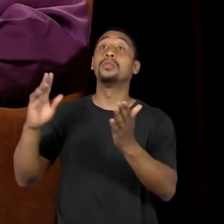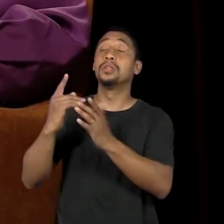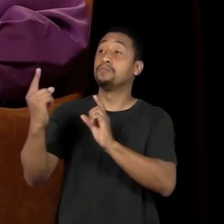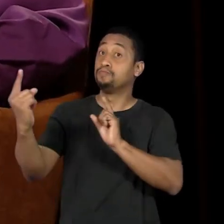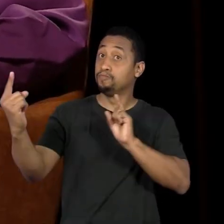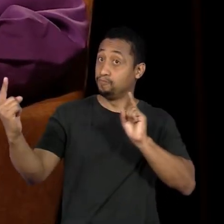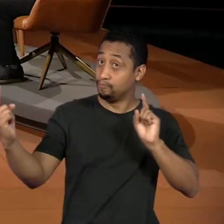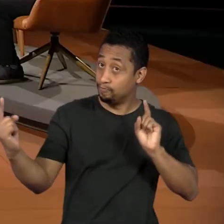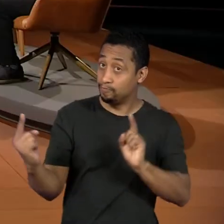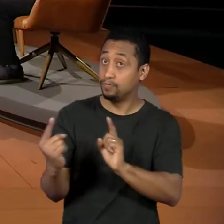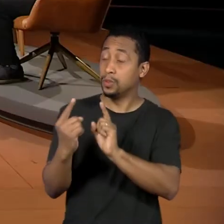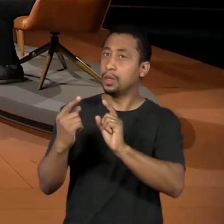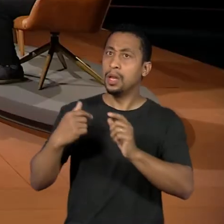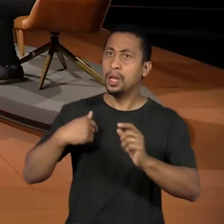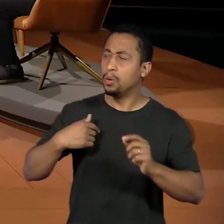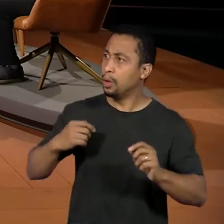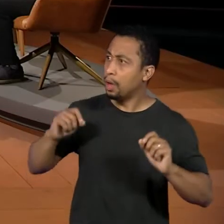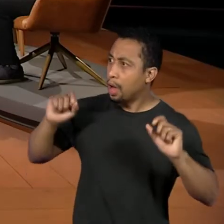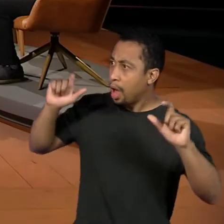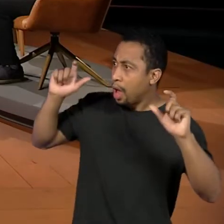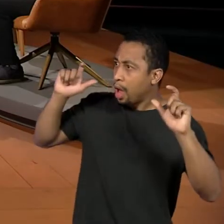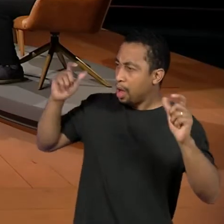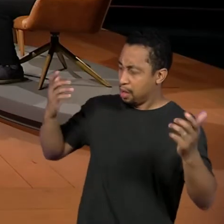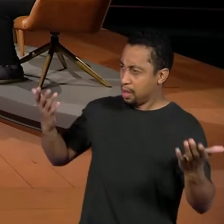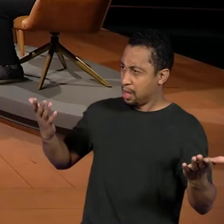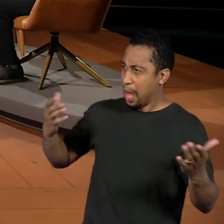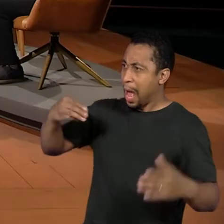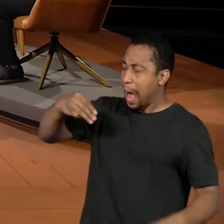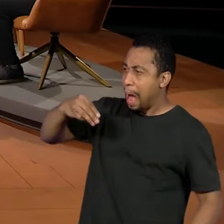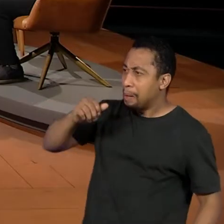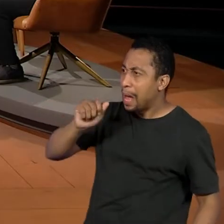Marica! E foi igual o desenho animado, fiz pum!